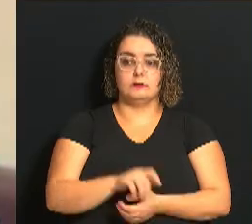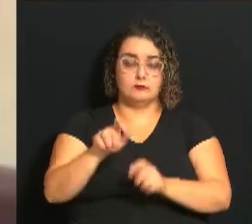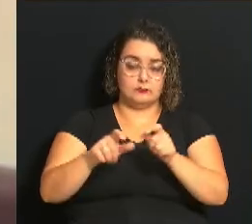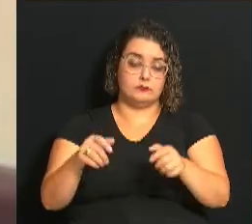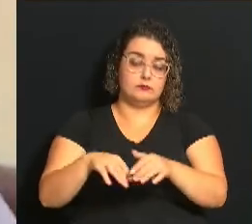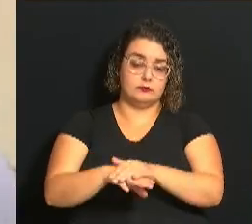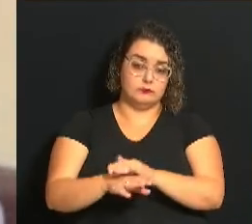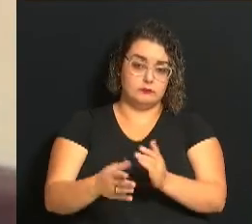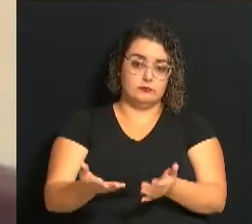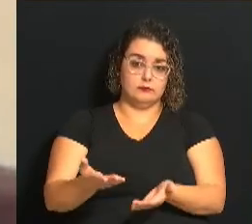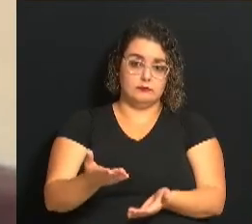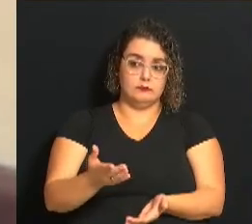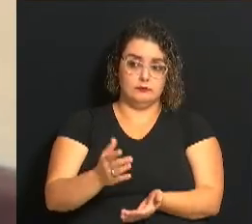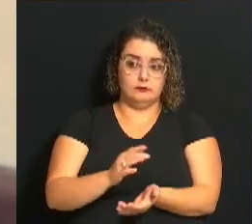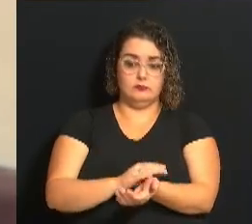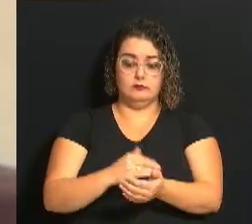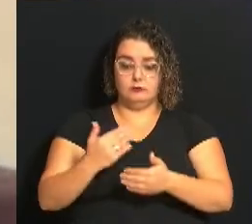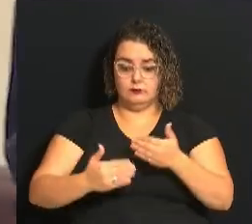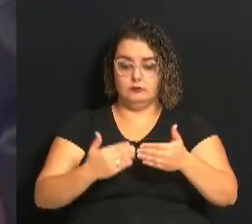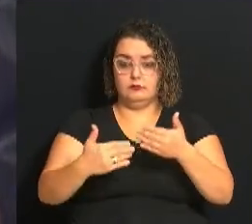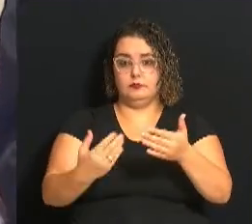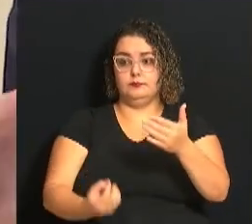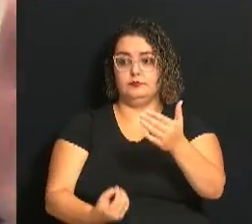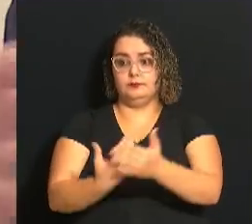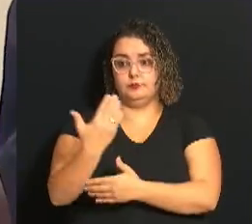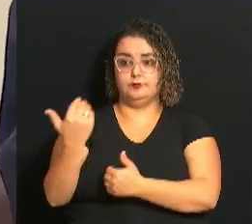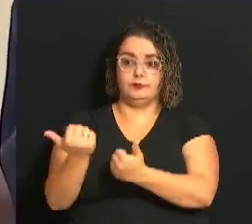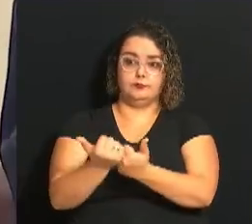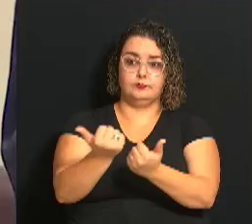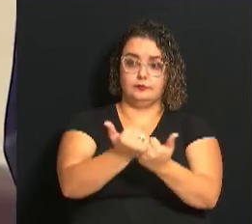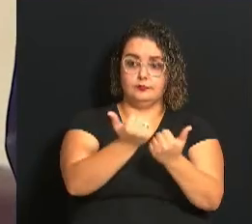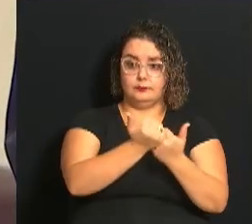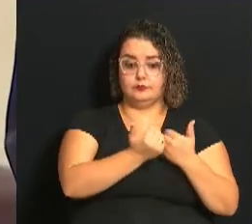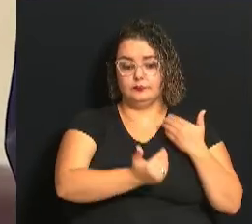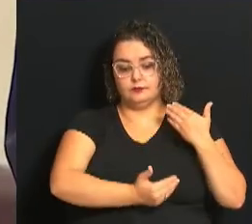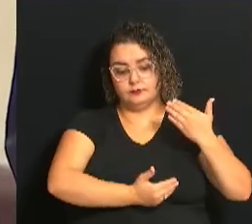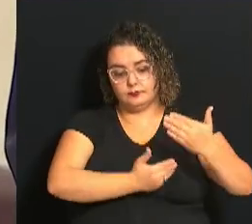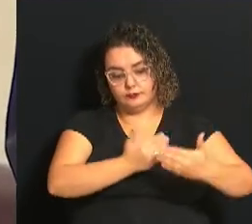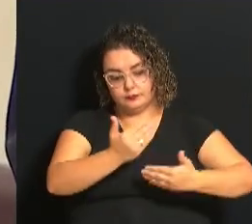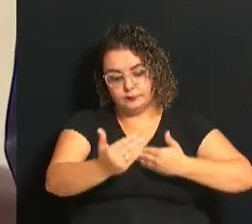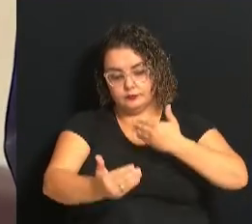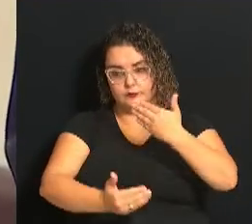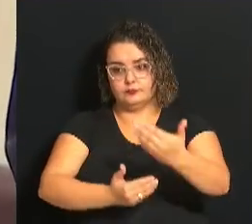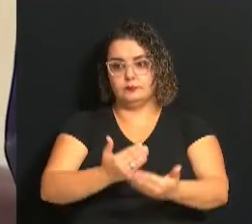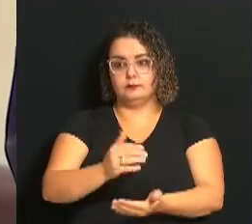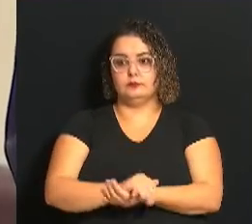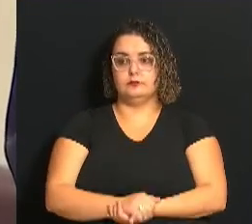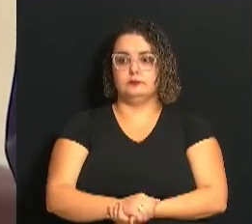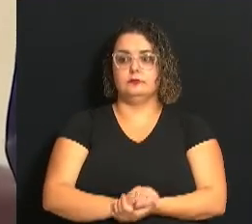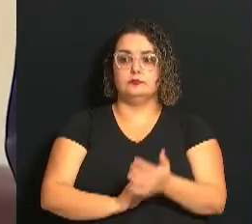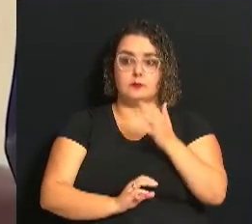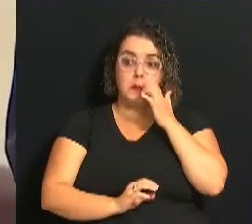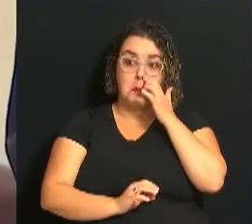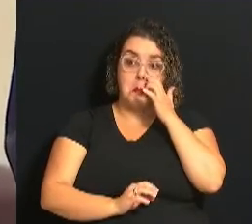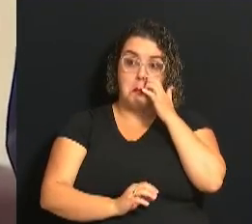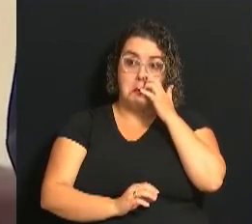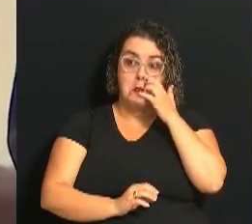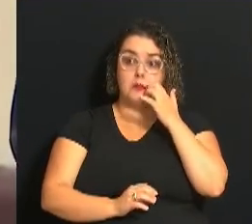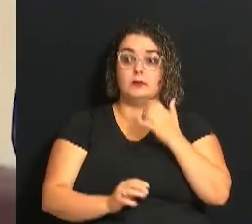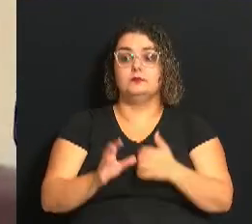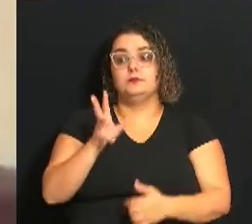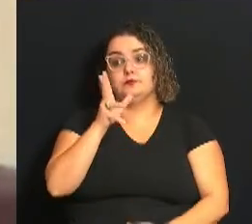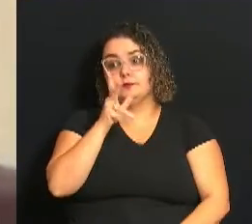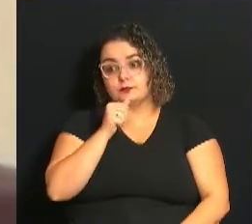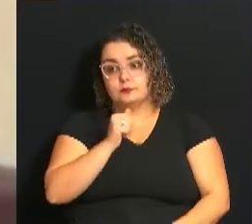é um processo, toda a criação de cargos, ela envolve um processo assim, que é demorado, passa